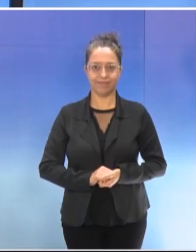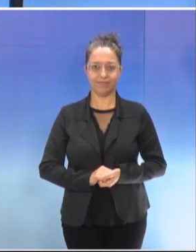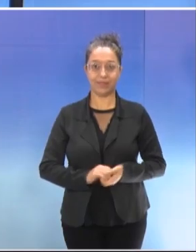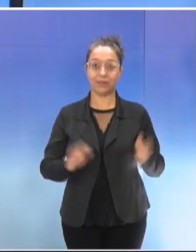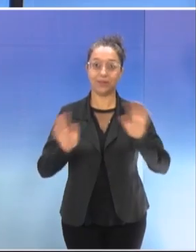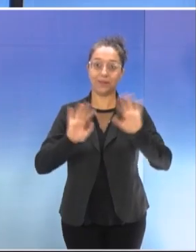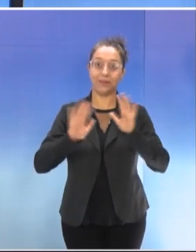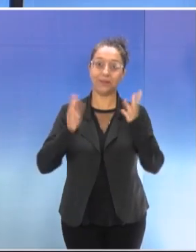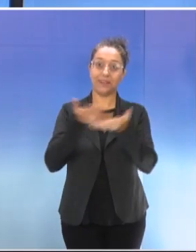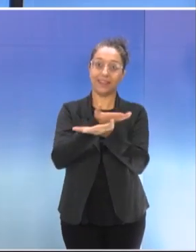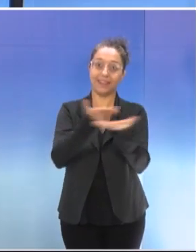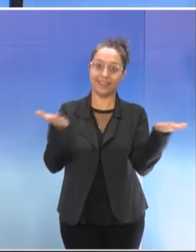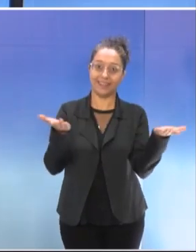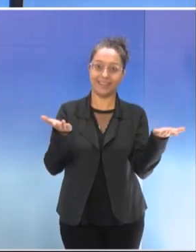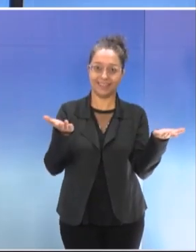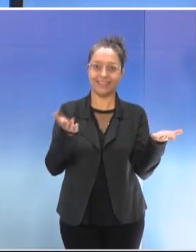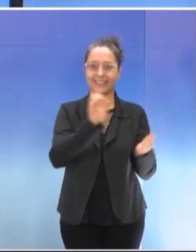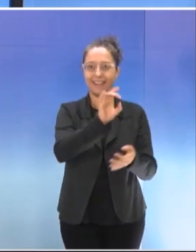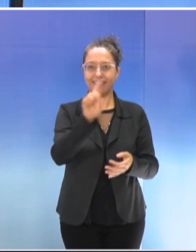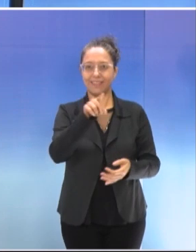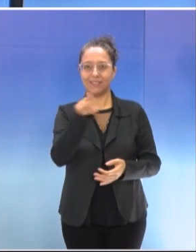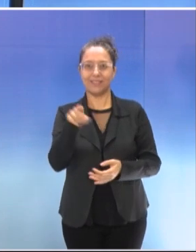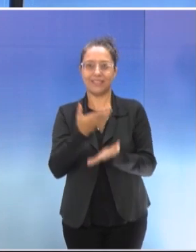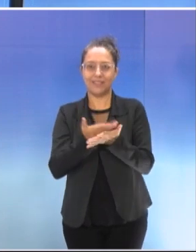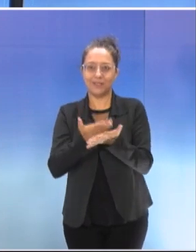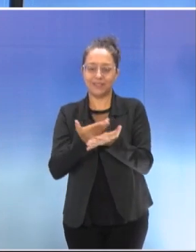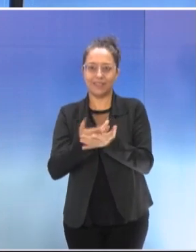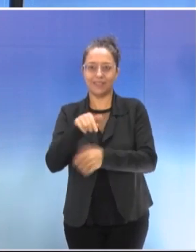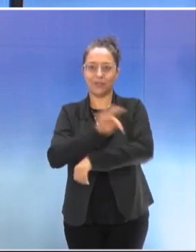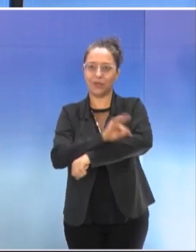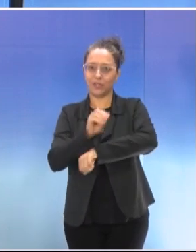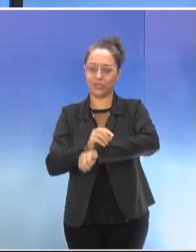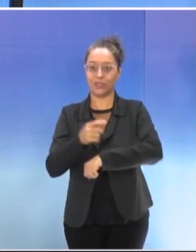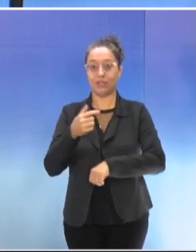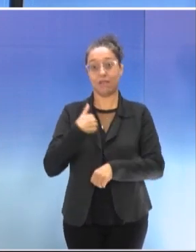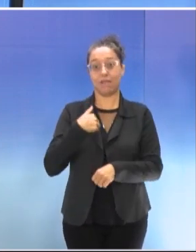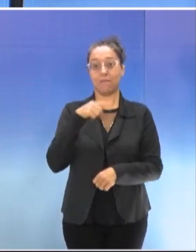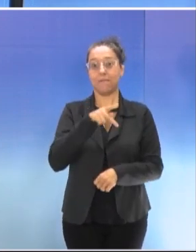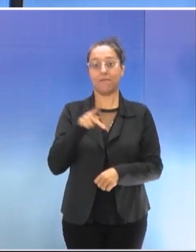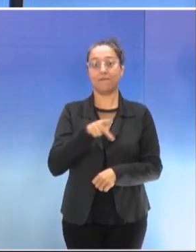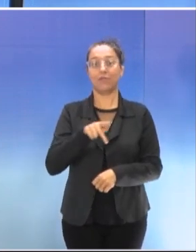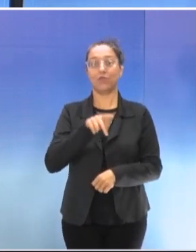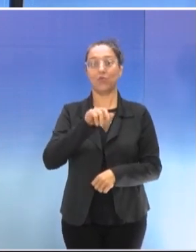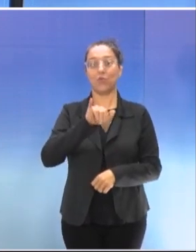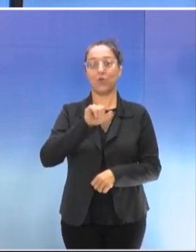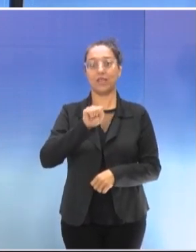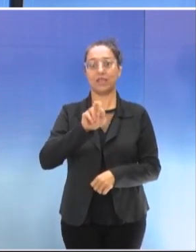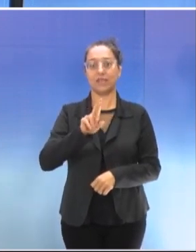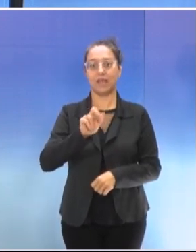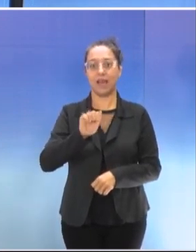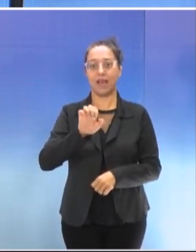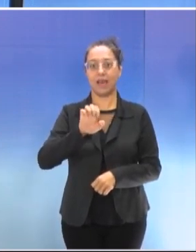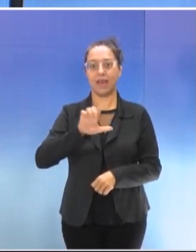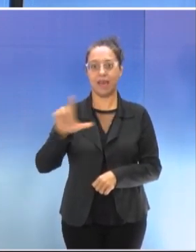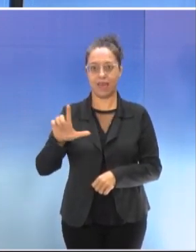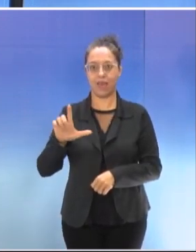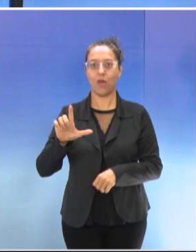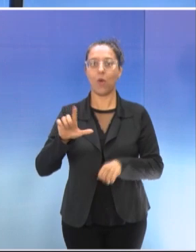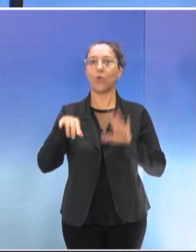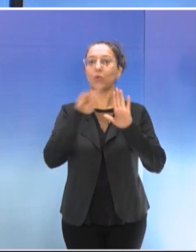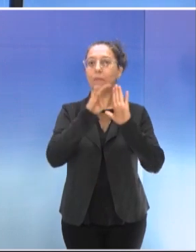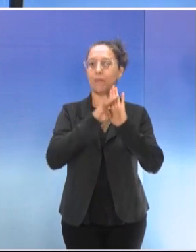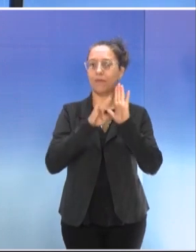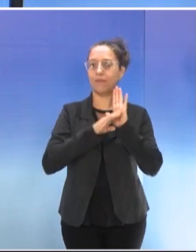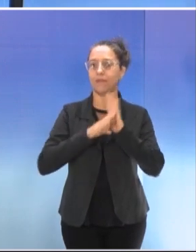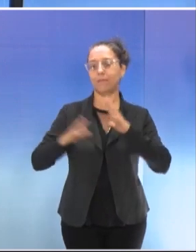Fala galera estudantil do Tocantins, eu sou o professor de Biologia Israel de Freitas, do programa Tô de